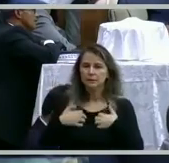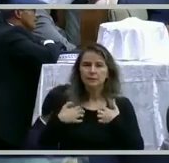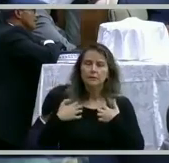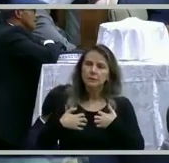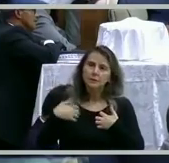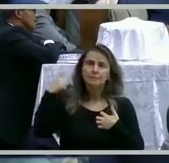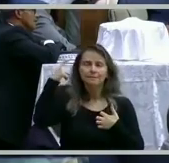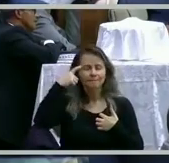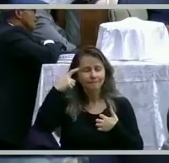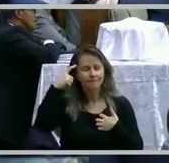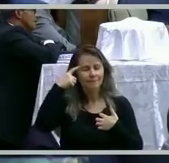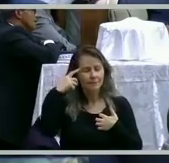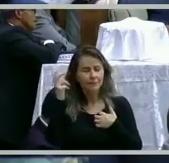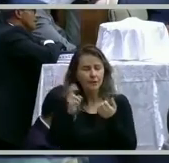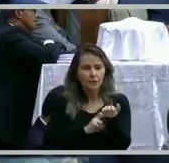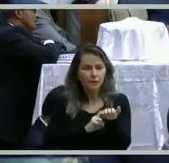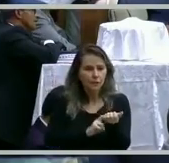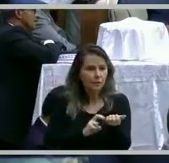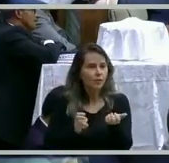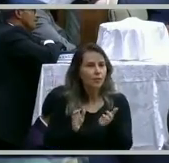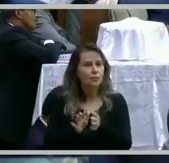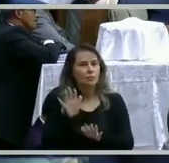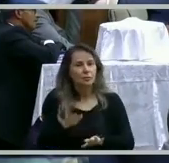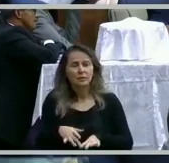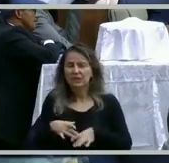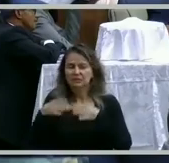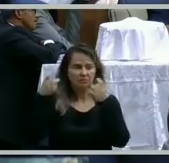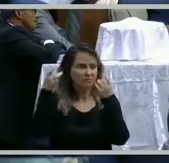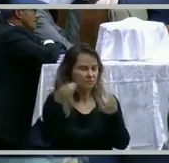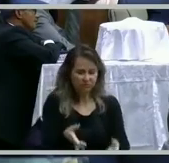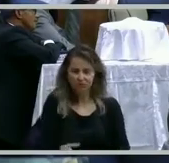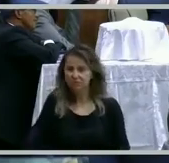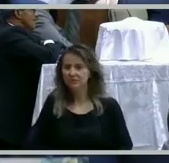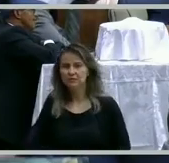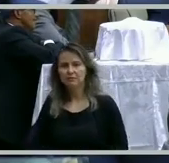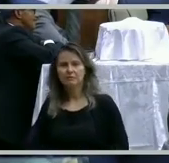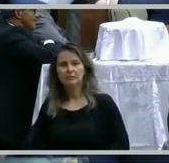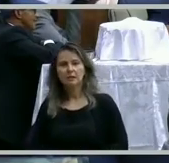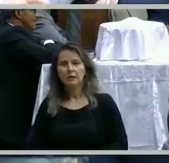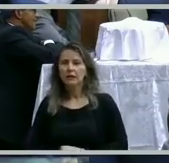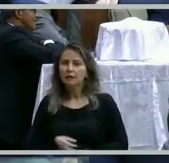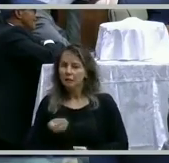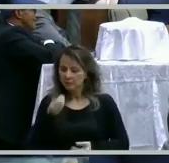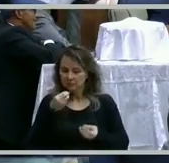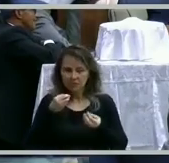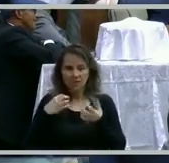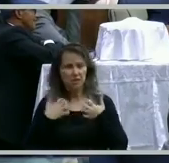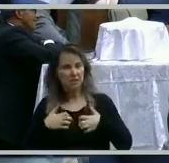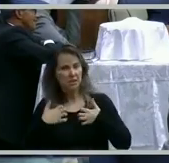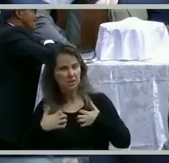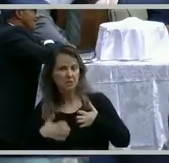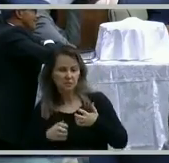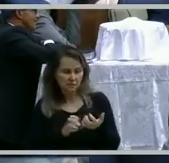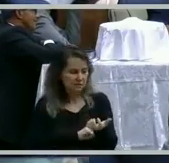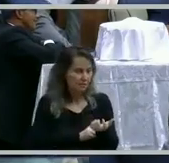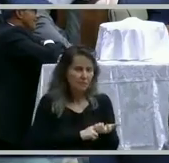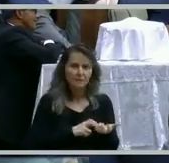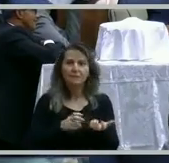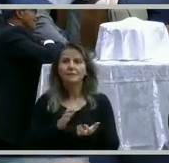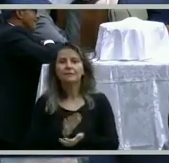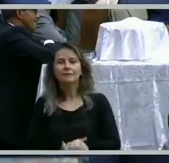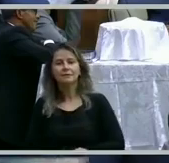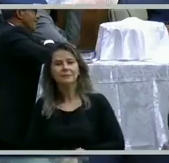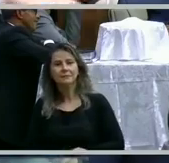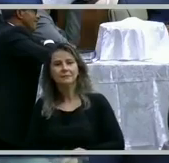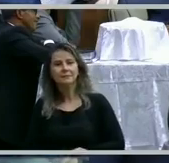agoniado, nervoso. A gente chuta o pau da barraca, a gente pisa no rabo do gato, a gente dá beliscando o cachorro, a gente derruba o macaco,